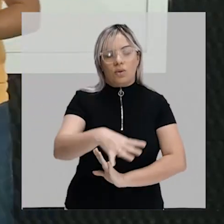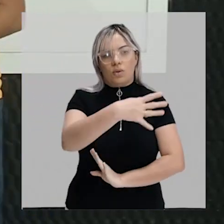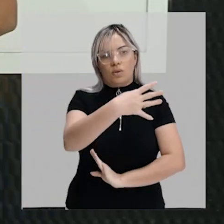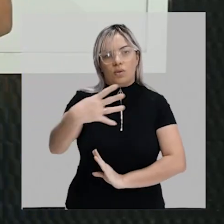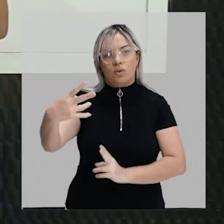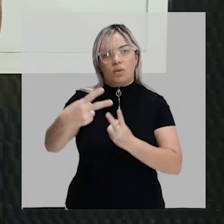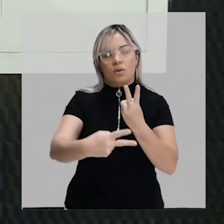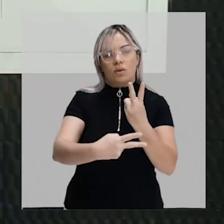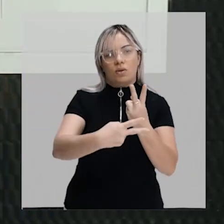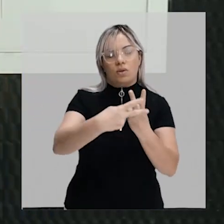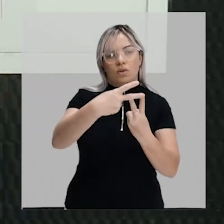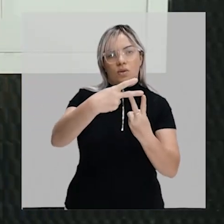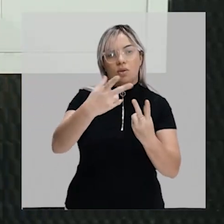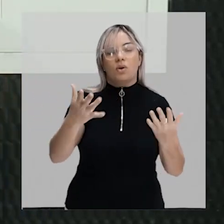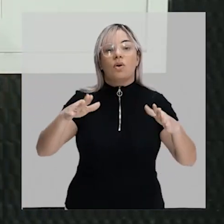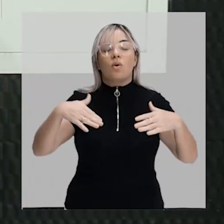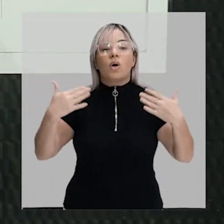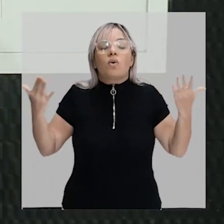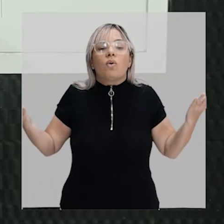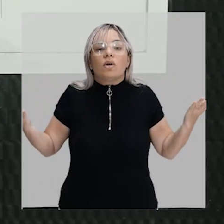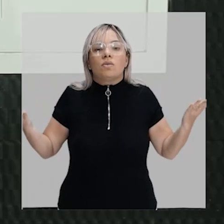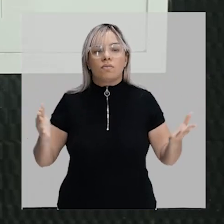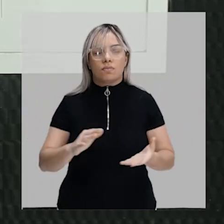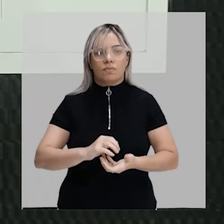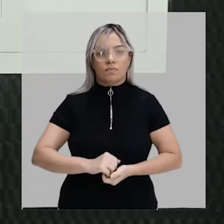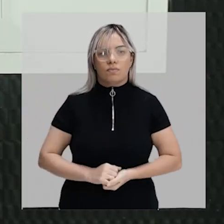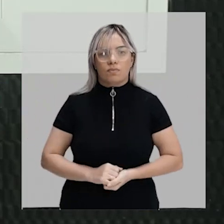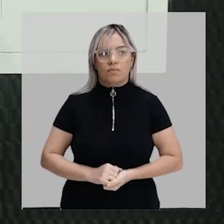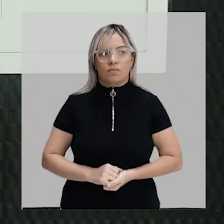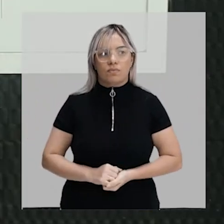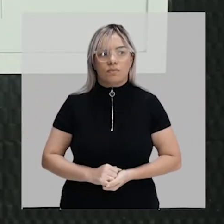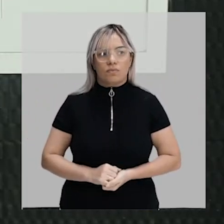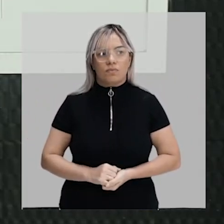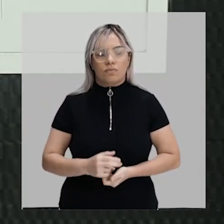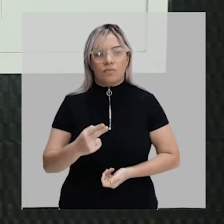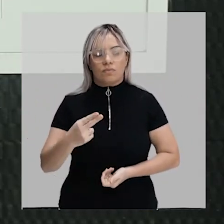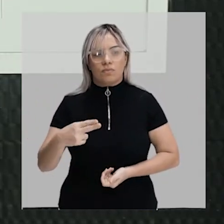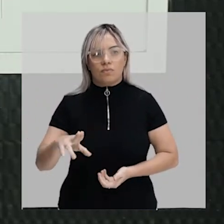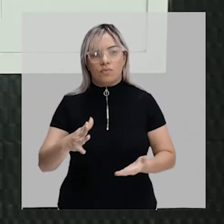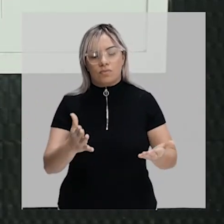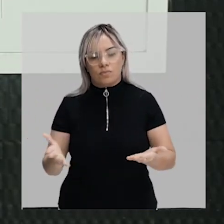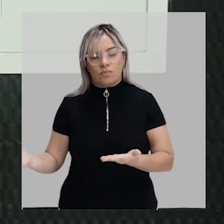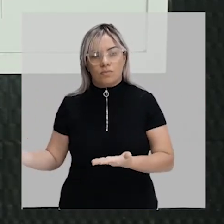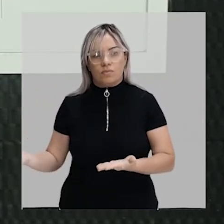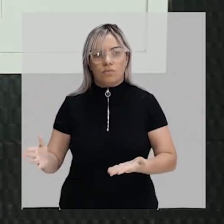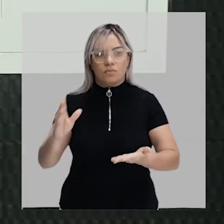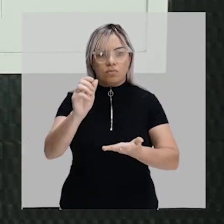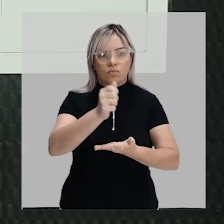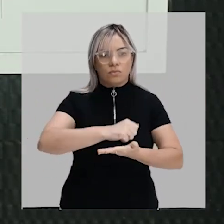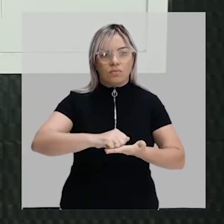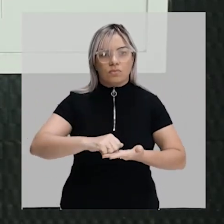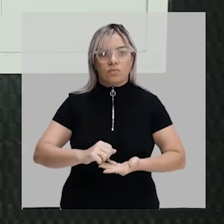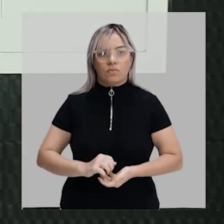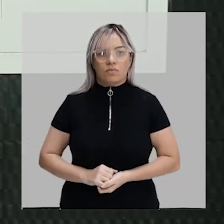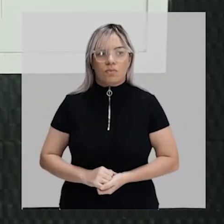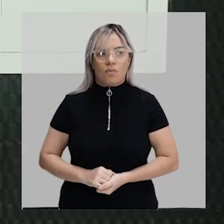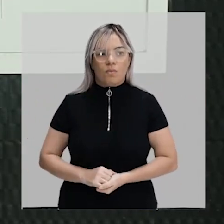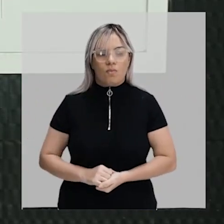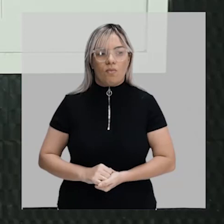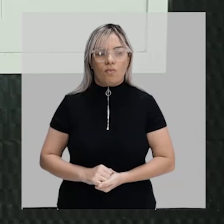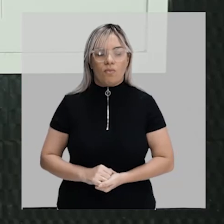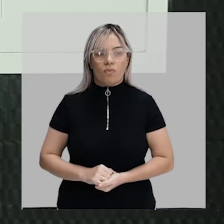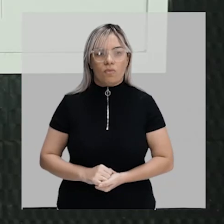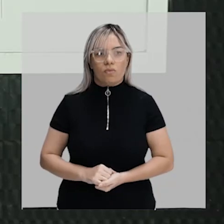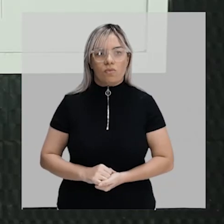quando uma matriz é chamada de matriz quadrada então matriz quadrada é a matriz a